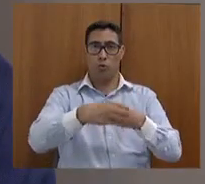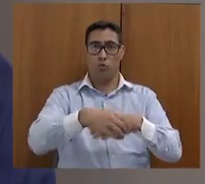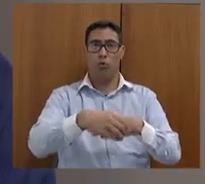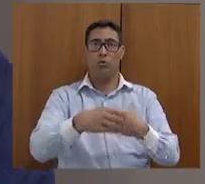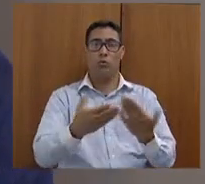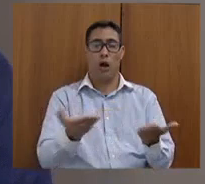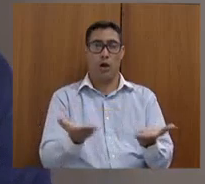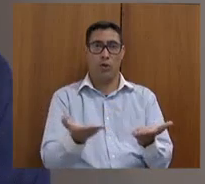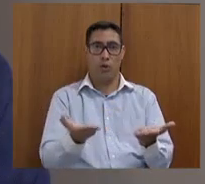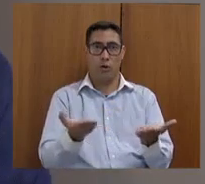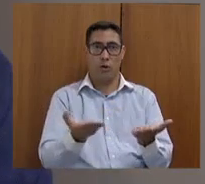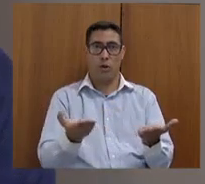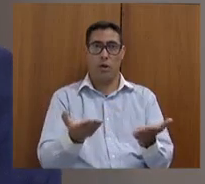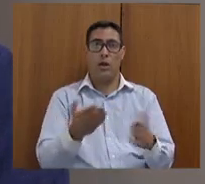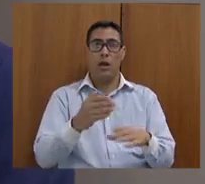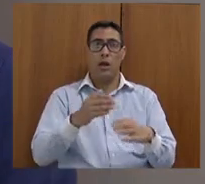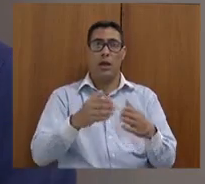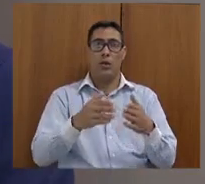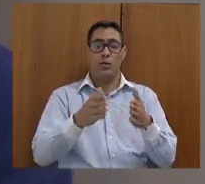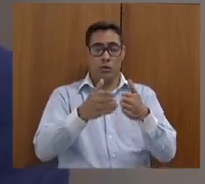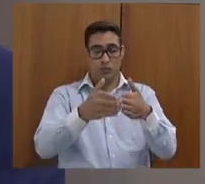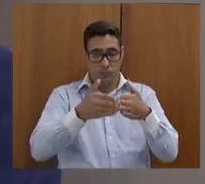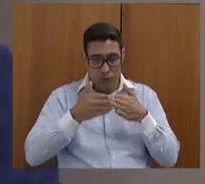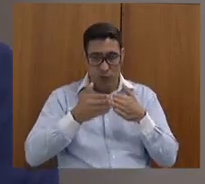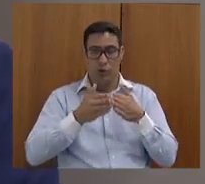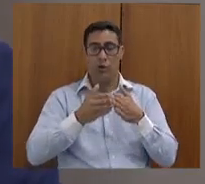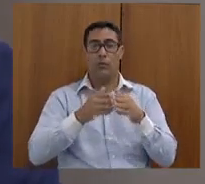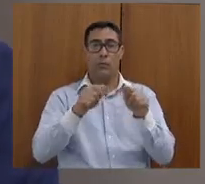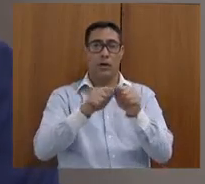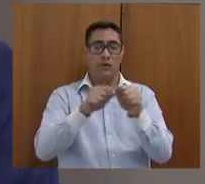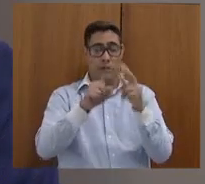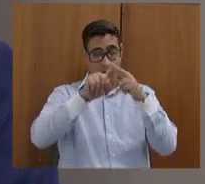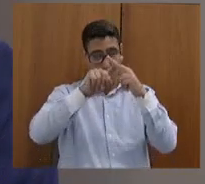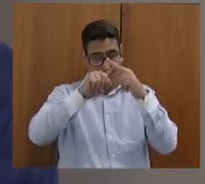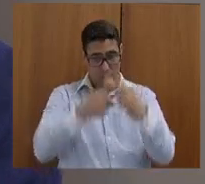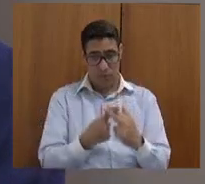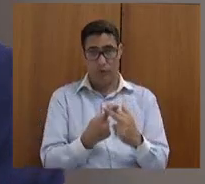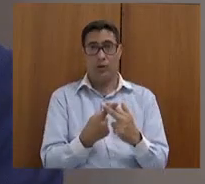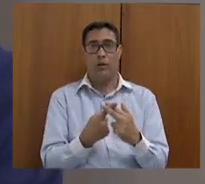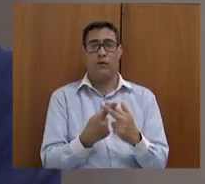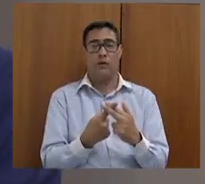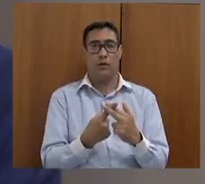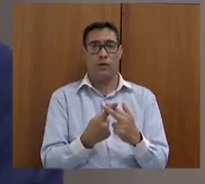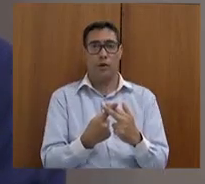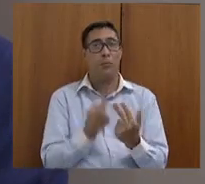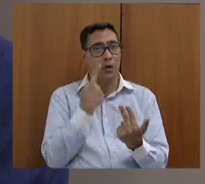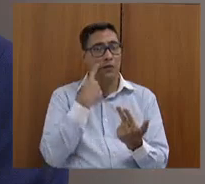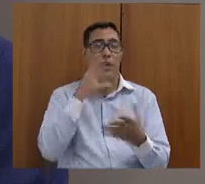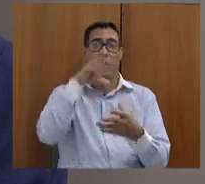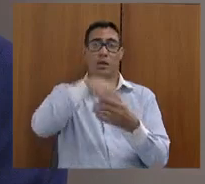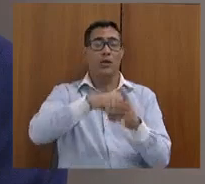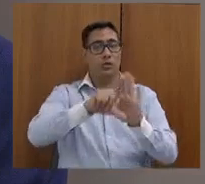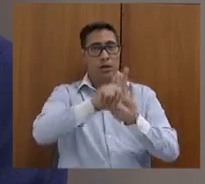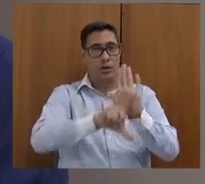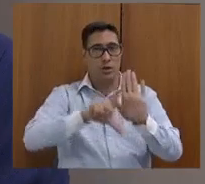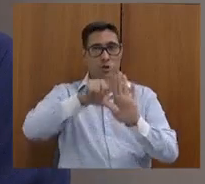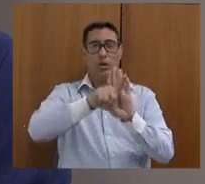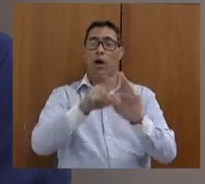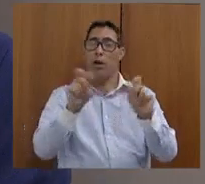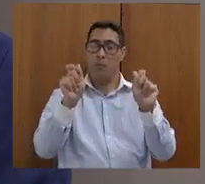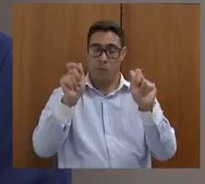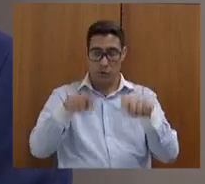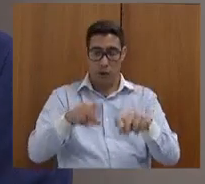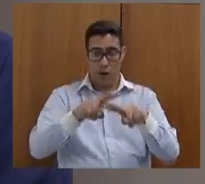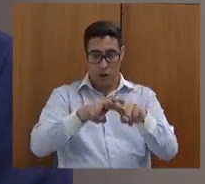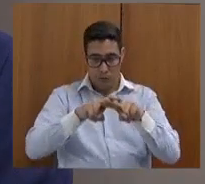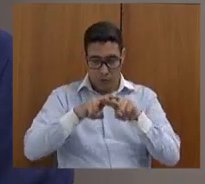estou no cumprimentando a solicitar uma revisão tá vai ver dentro da legislação as possibilidades etc e tal